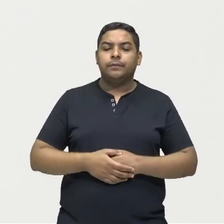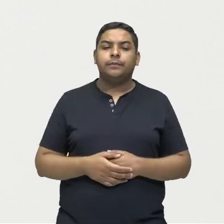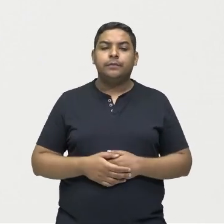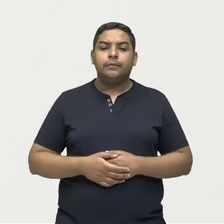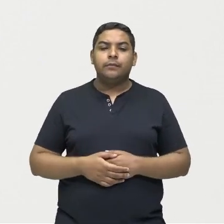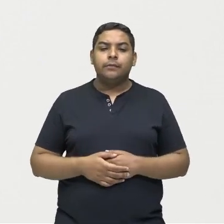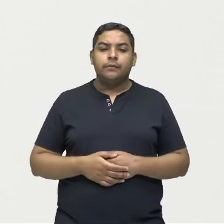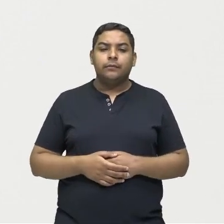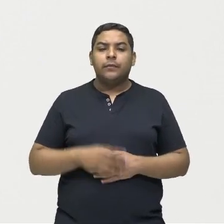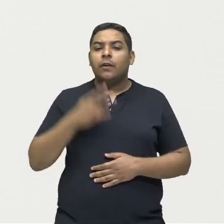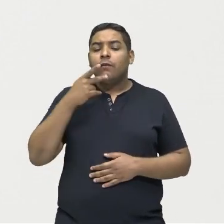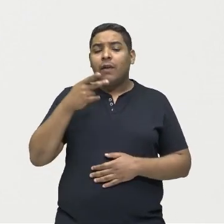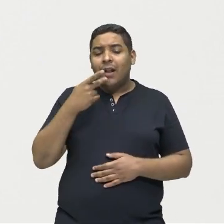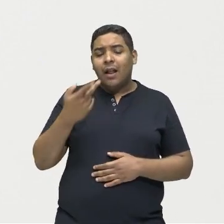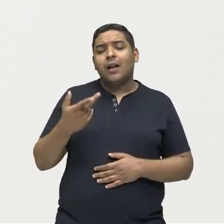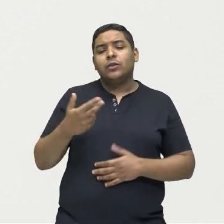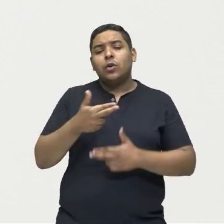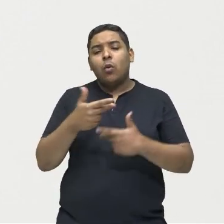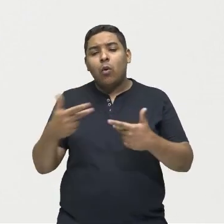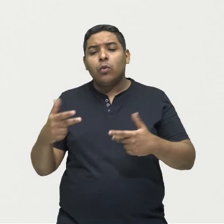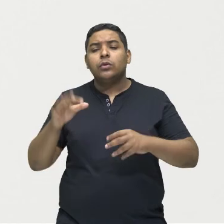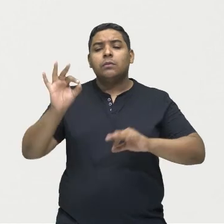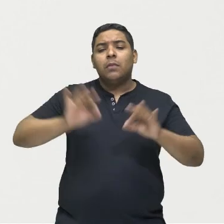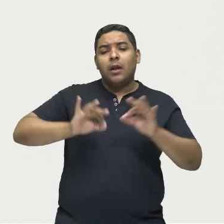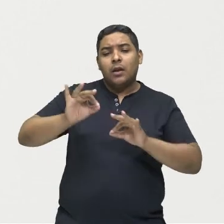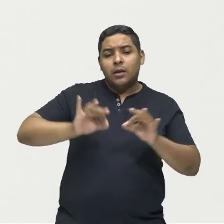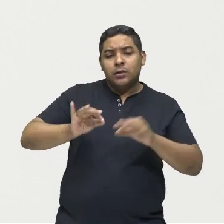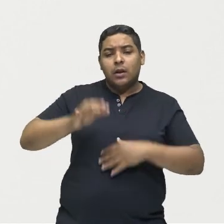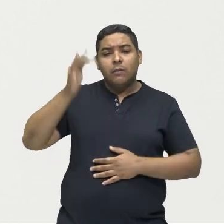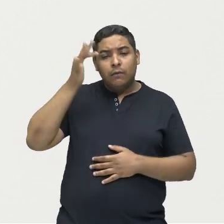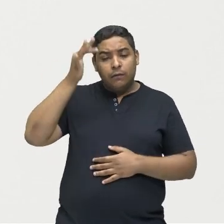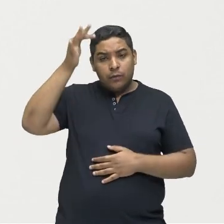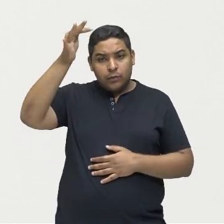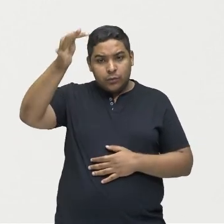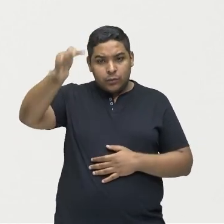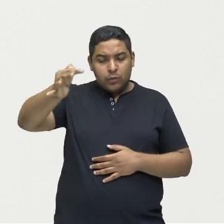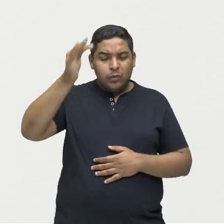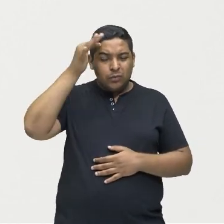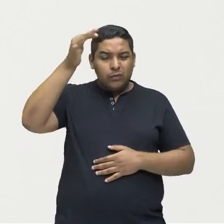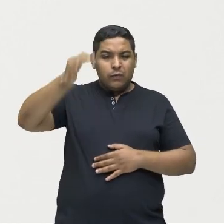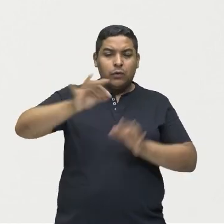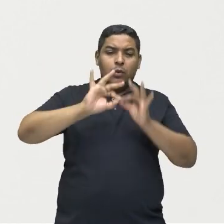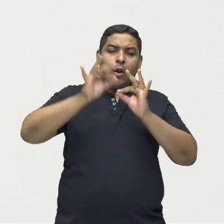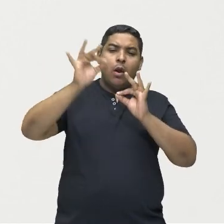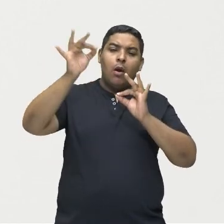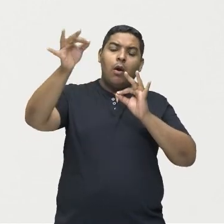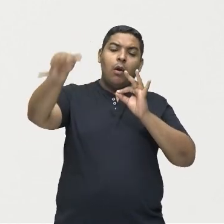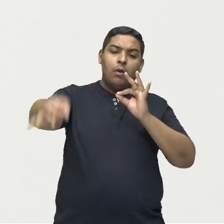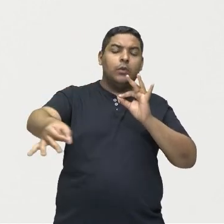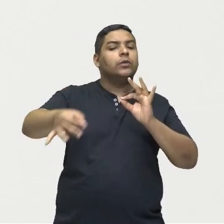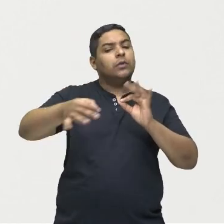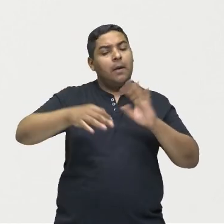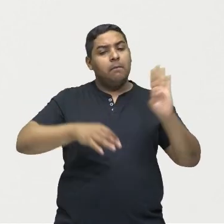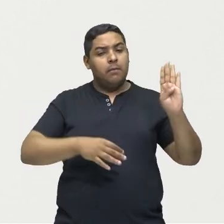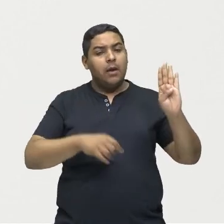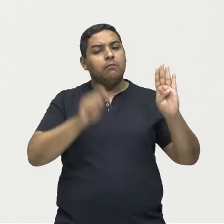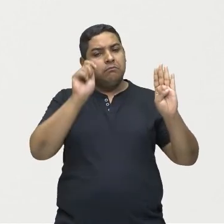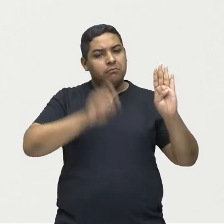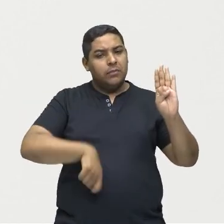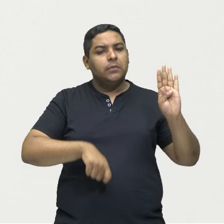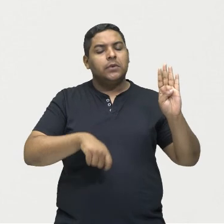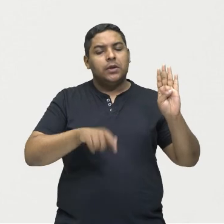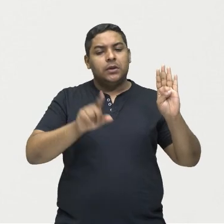B, falar de atividades que planejamos fazer em um futuro distante? Então aqui é uma possibilidade muito forte de ser a